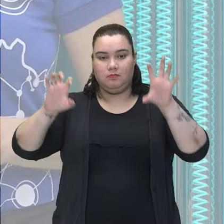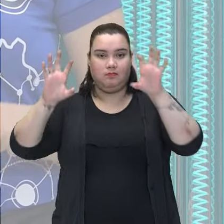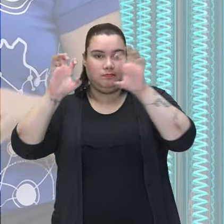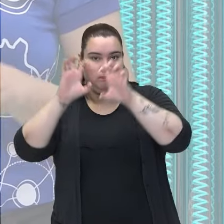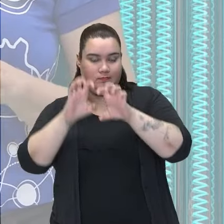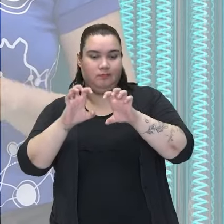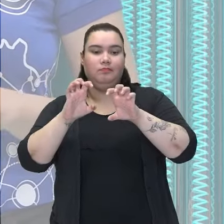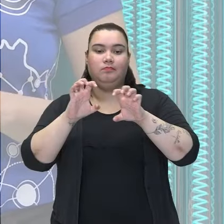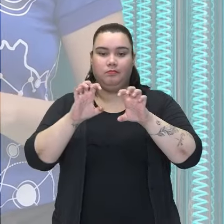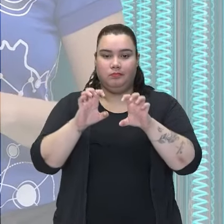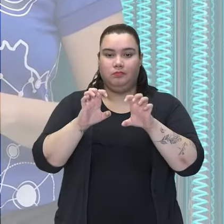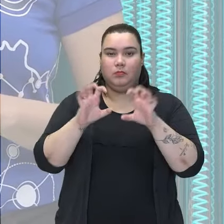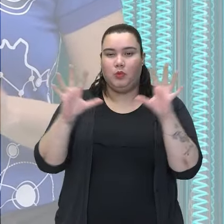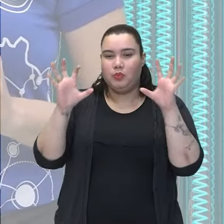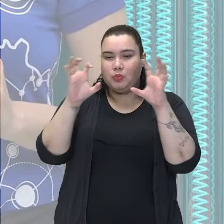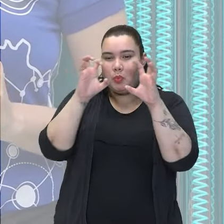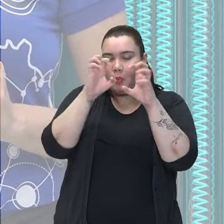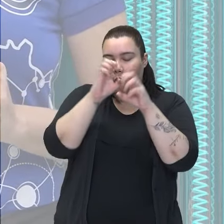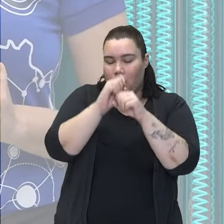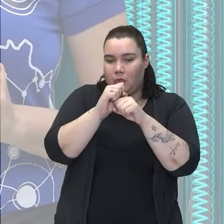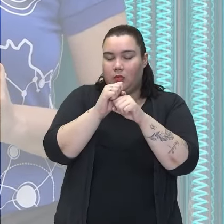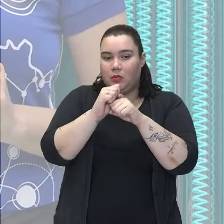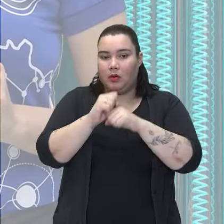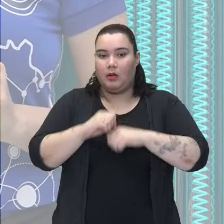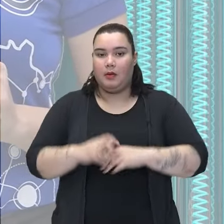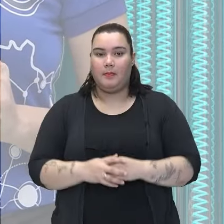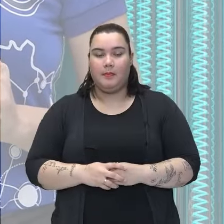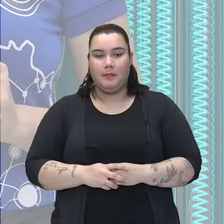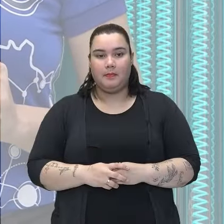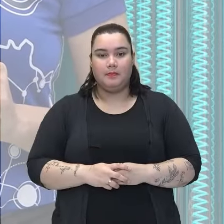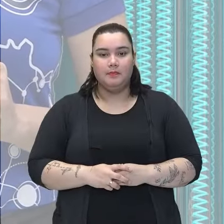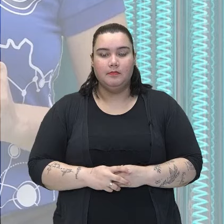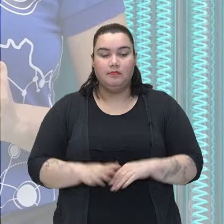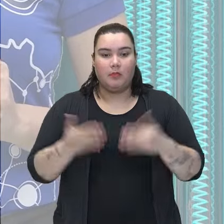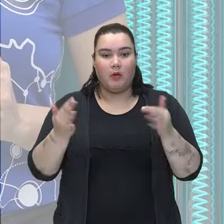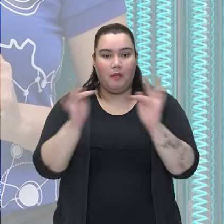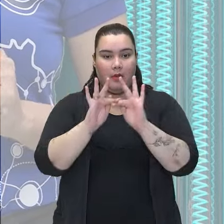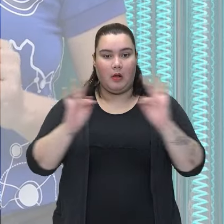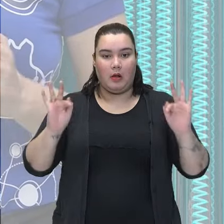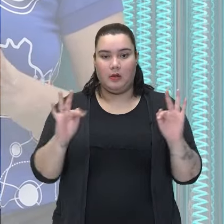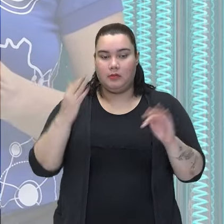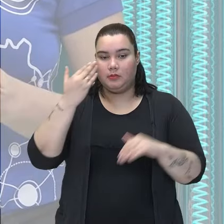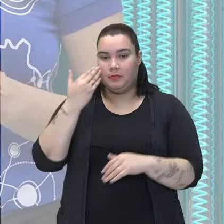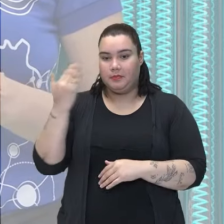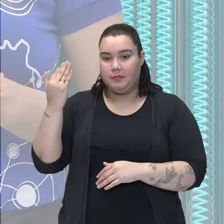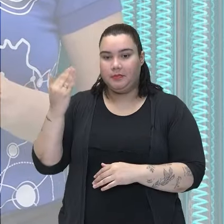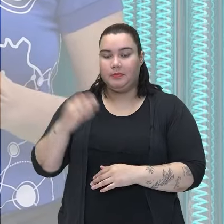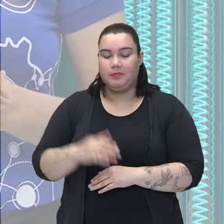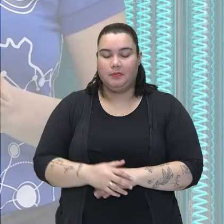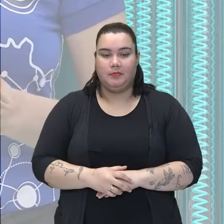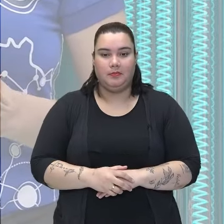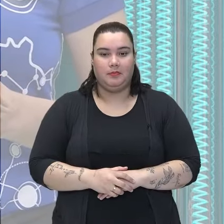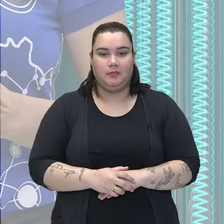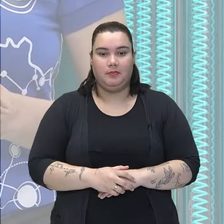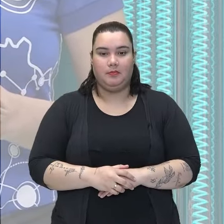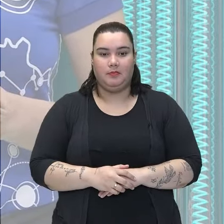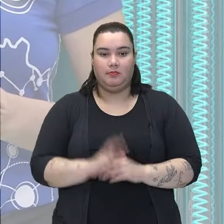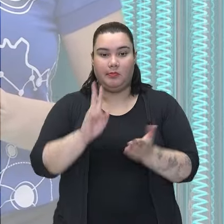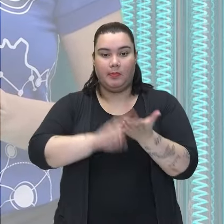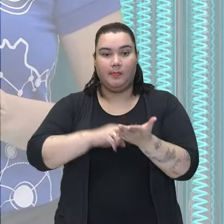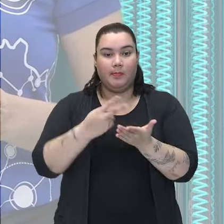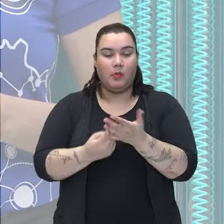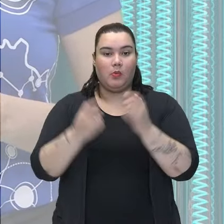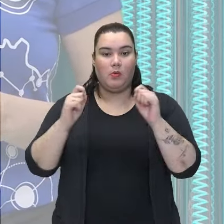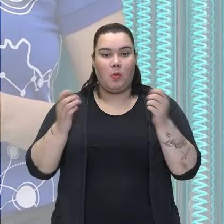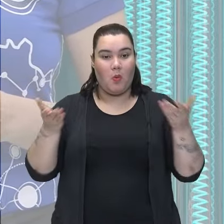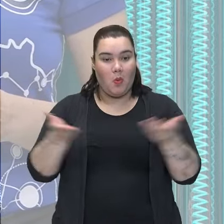é? Está até meio escuro. E ela diz o seguinte, ó. Today I'm not going to do the laundry. Então, hoje eu não vou